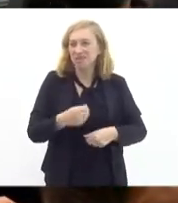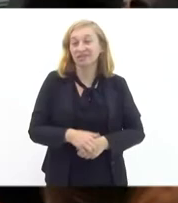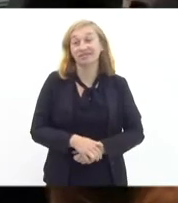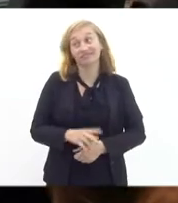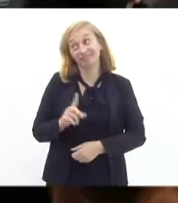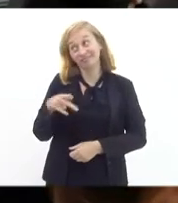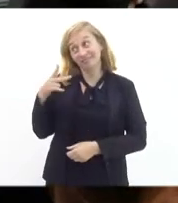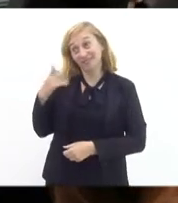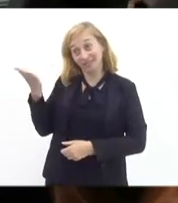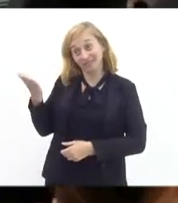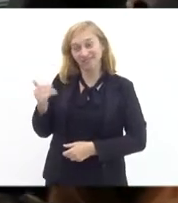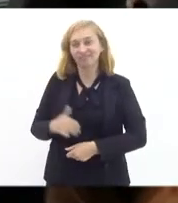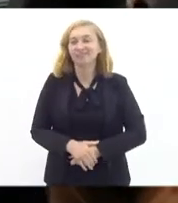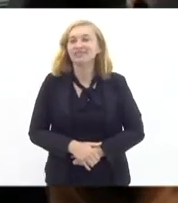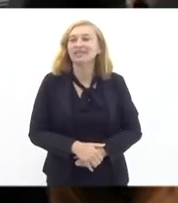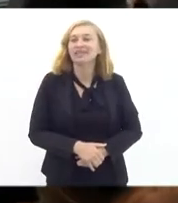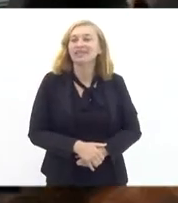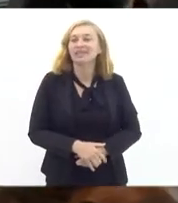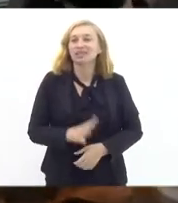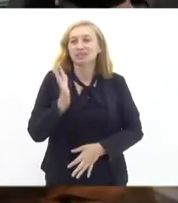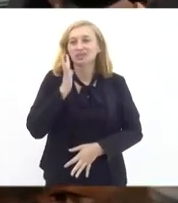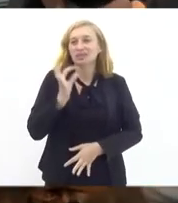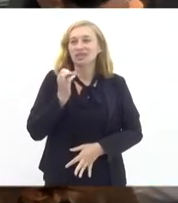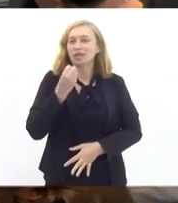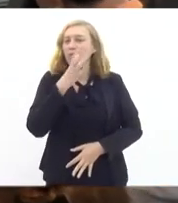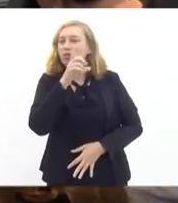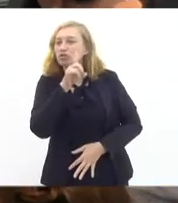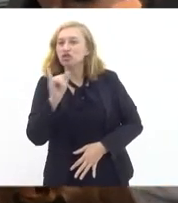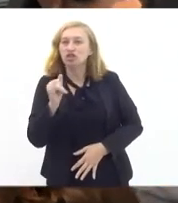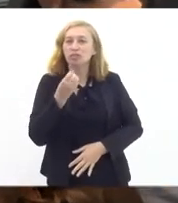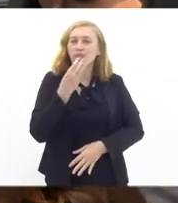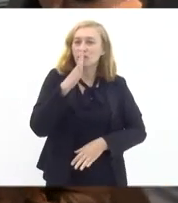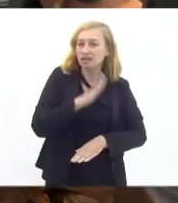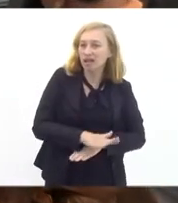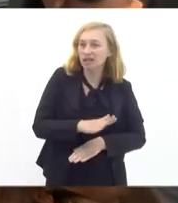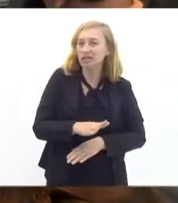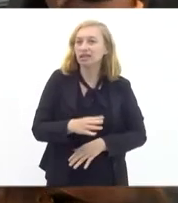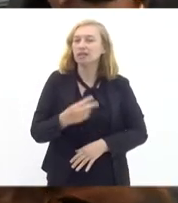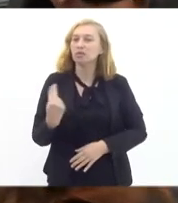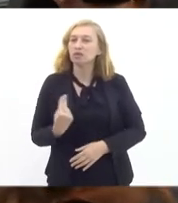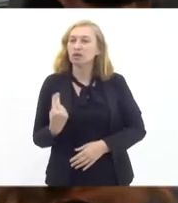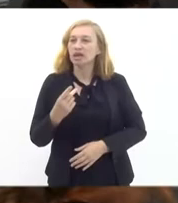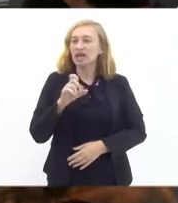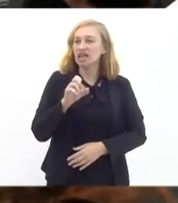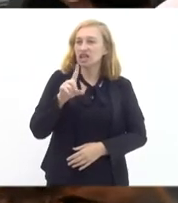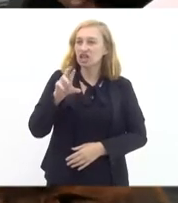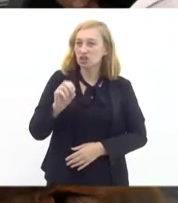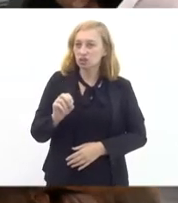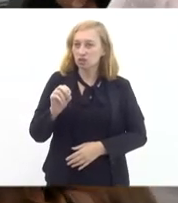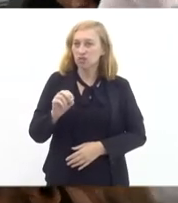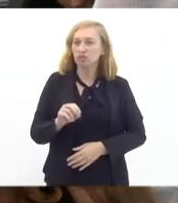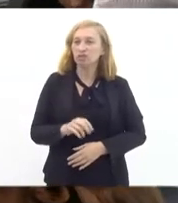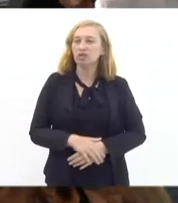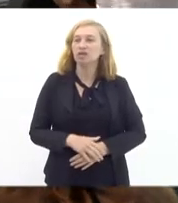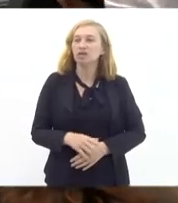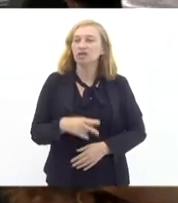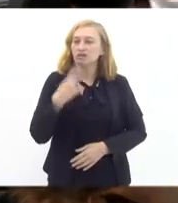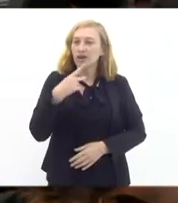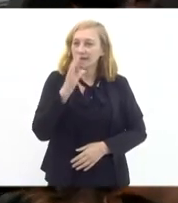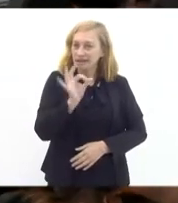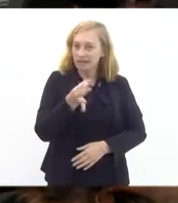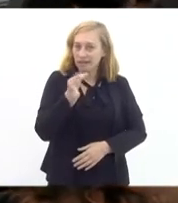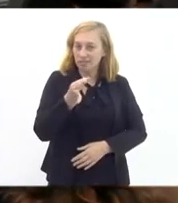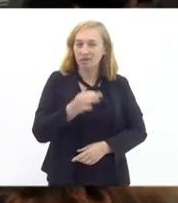É o que dizem. Gente, não sei se é bom dia ou boa tarde. Meu nome é Elísio Paiva. Eu queria deixar ressaltar exatamente o